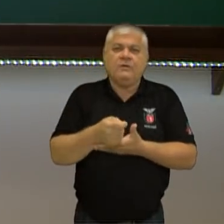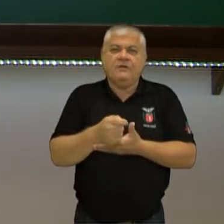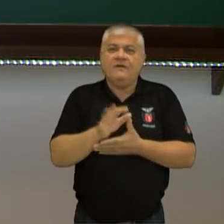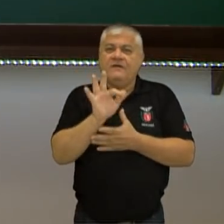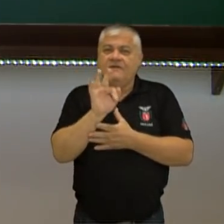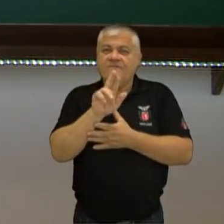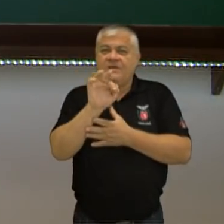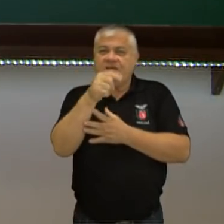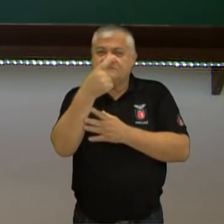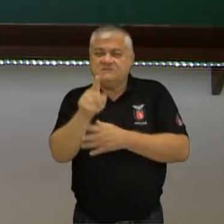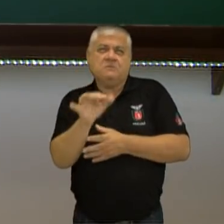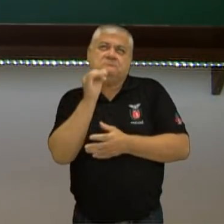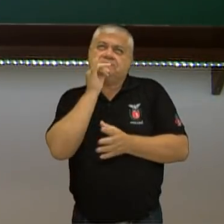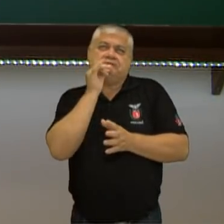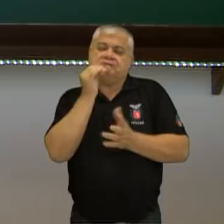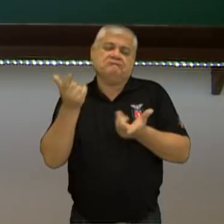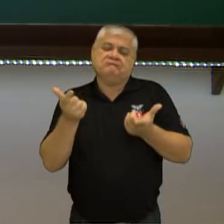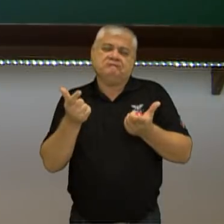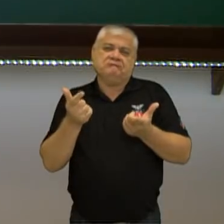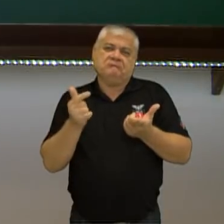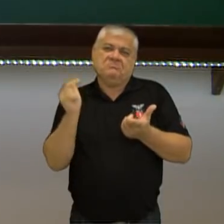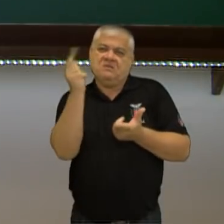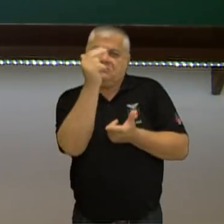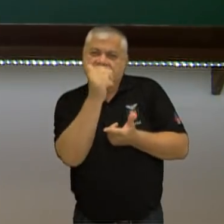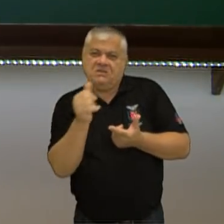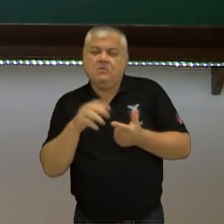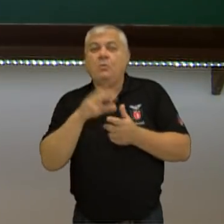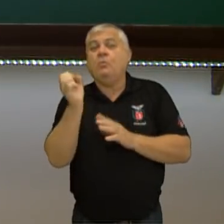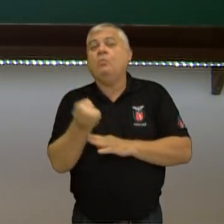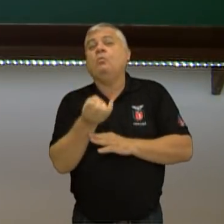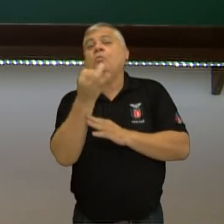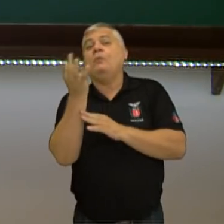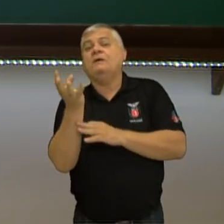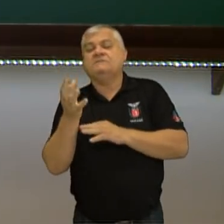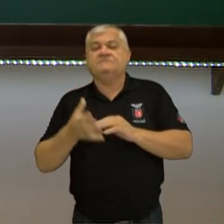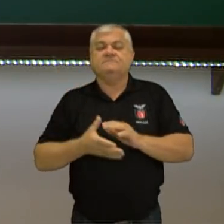Seja ele uma figura, seja ele uma quantidade. Certo?